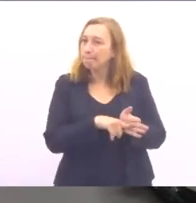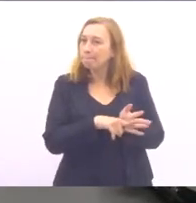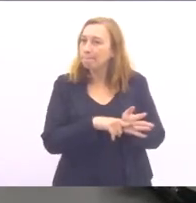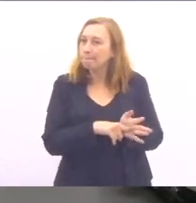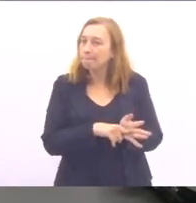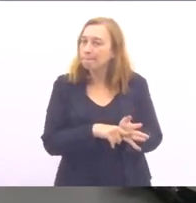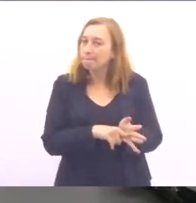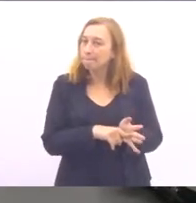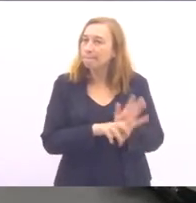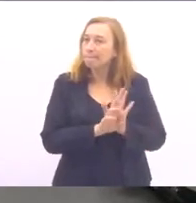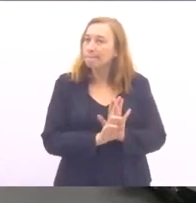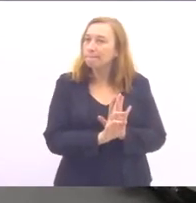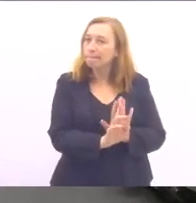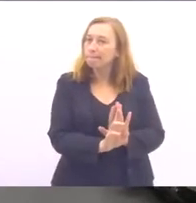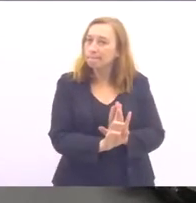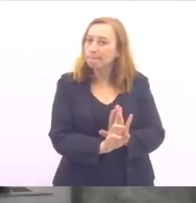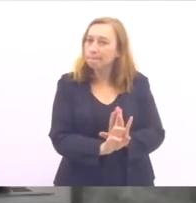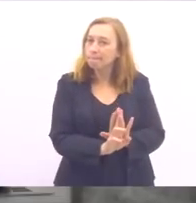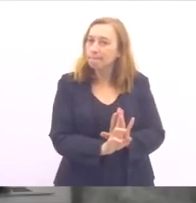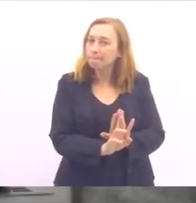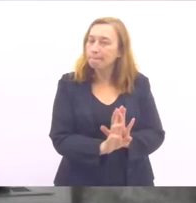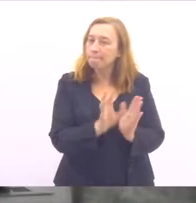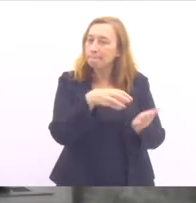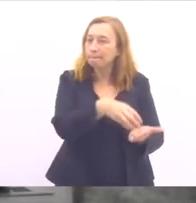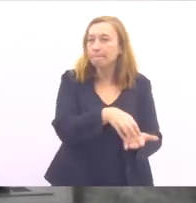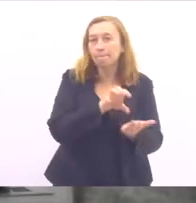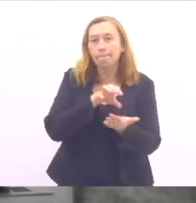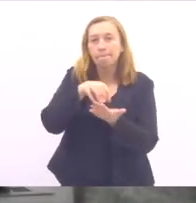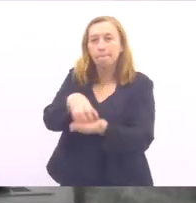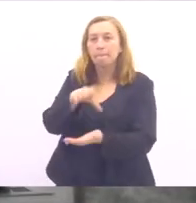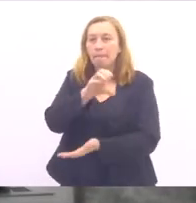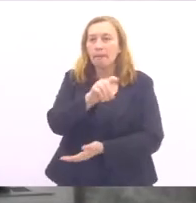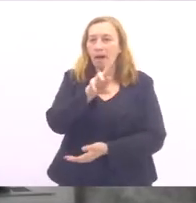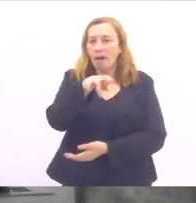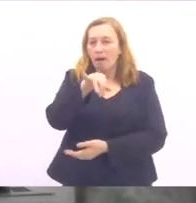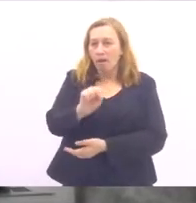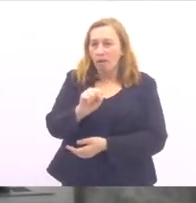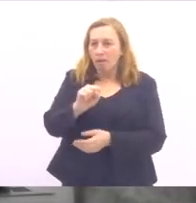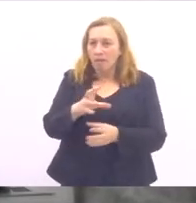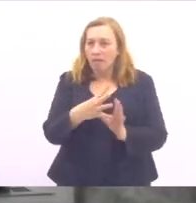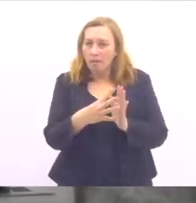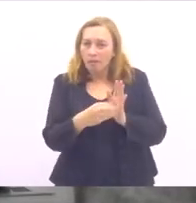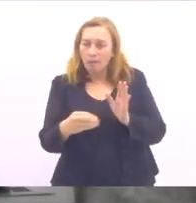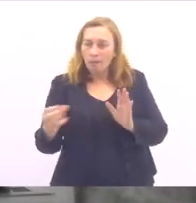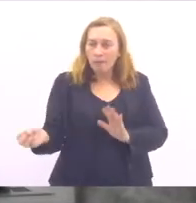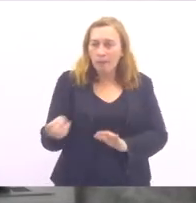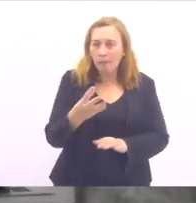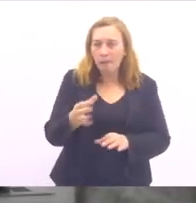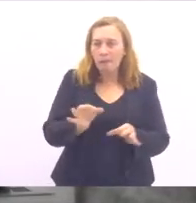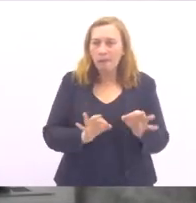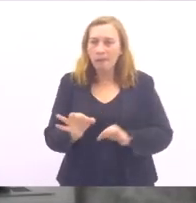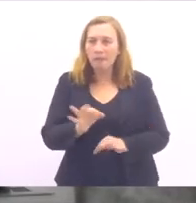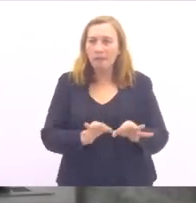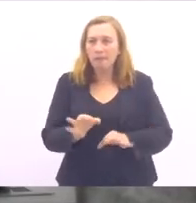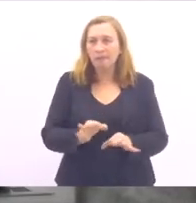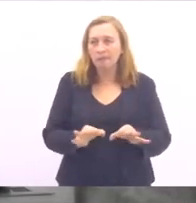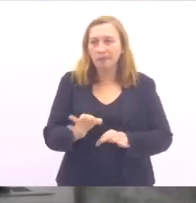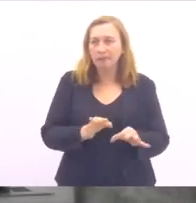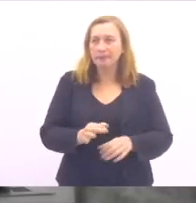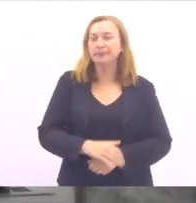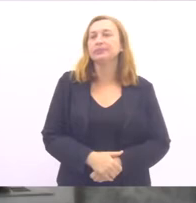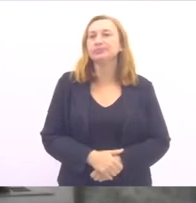inclusive, representantes das redes, das cooperativas, para modelar esse programa. Tá? Ele não foi um